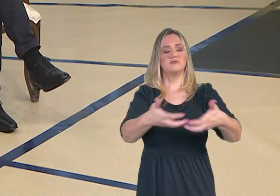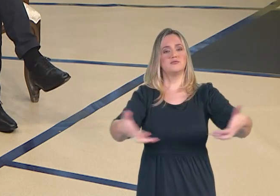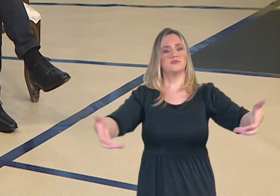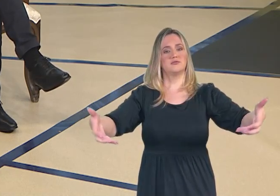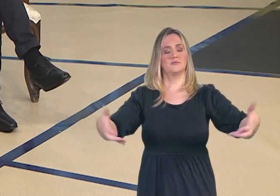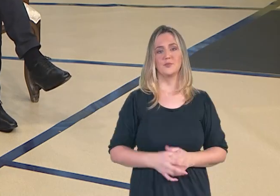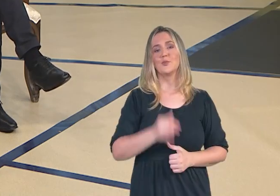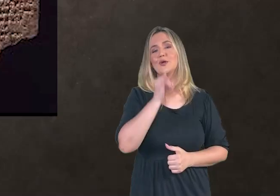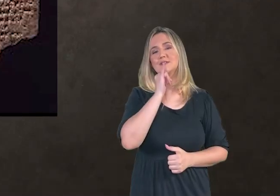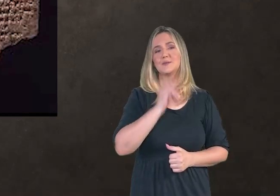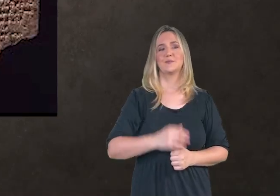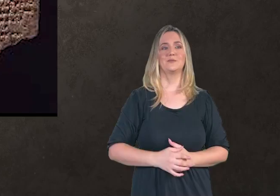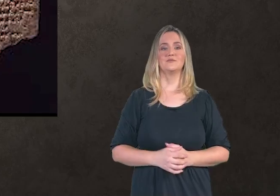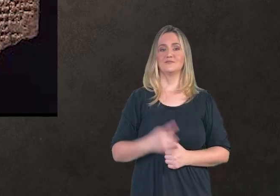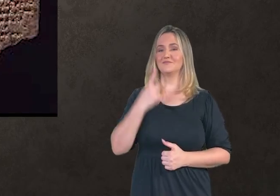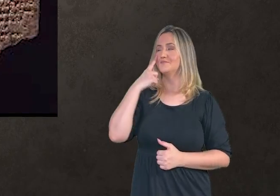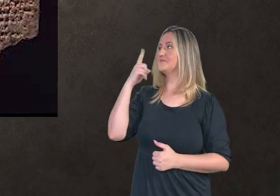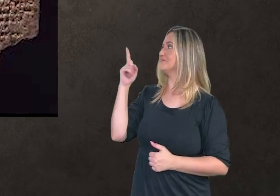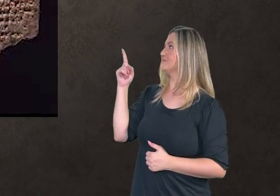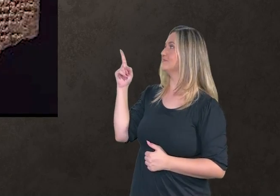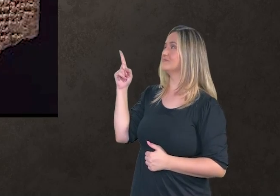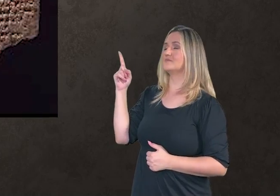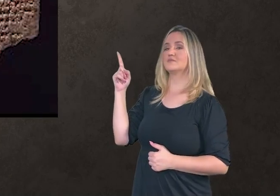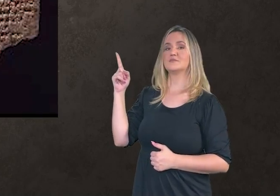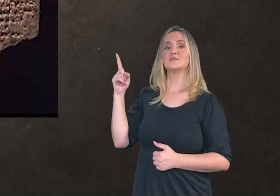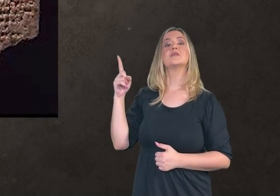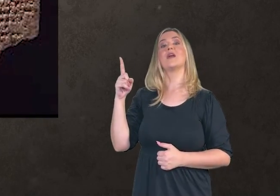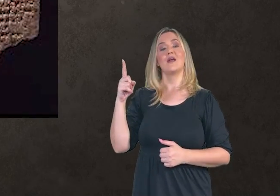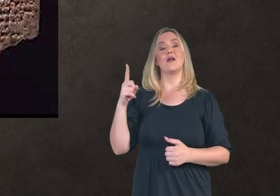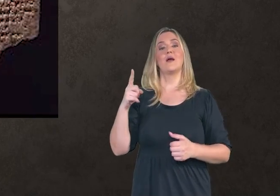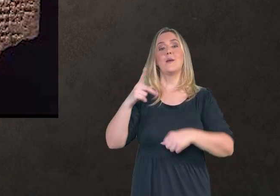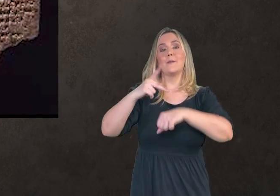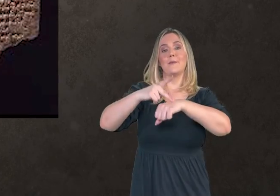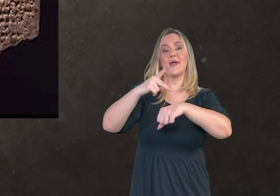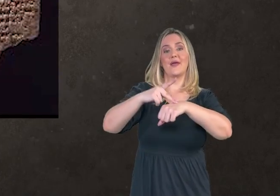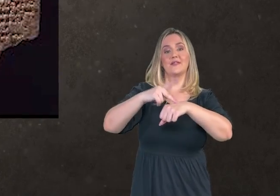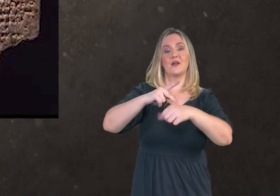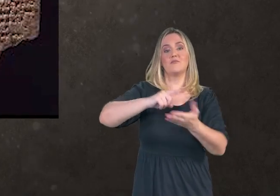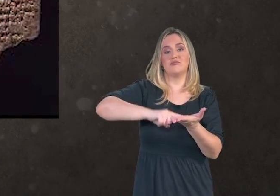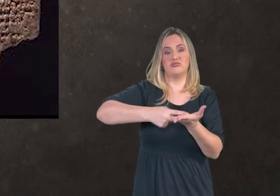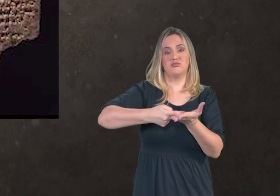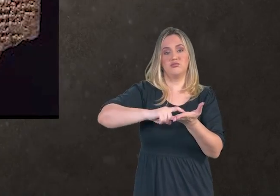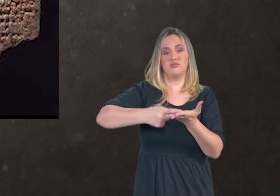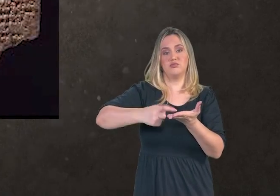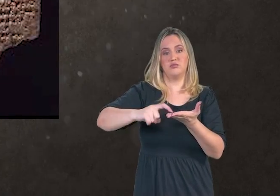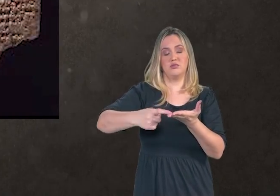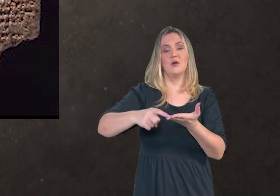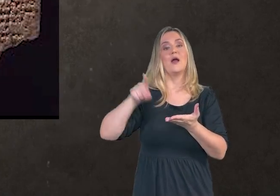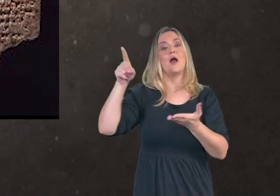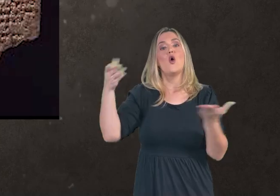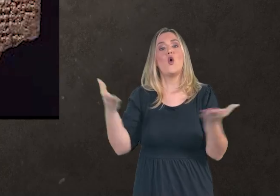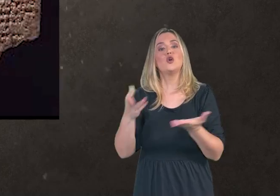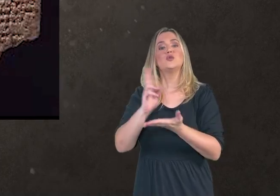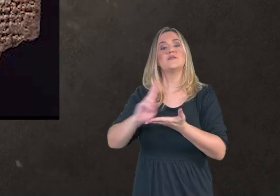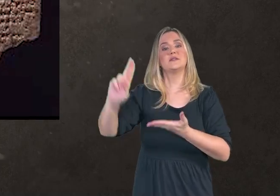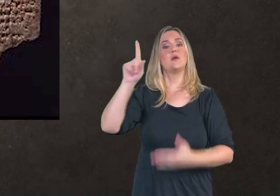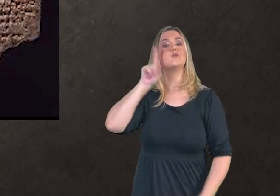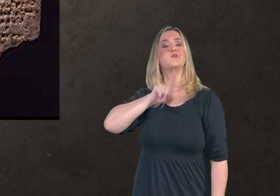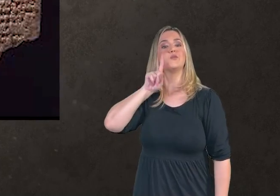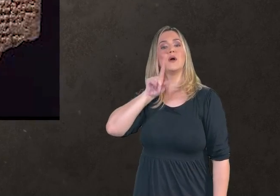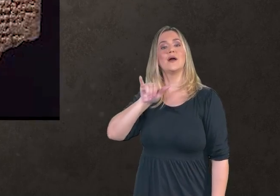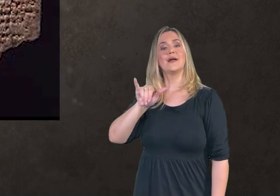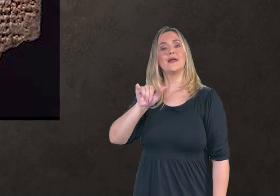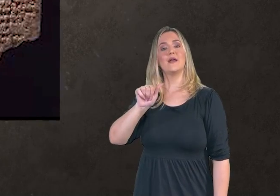Nabucodonosor. Seria este. A coleção de tabletes cuneiformes, ela está no acervo da Universidade de Yale e